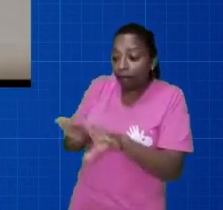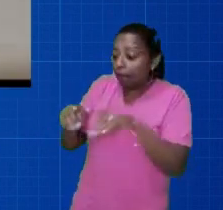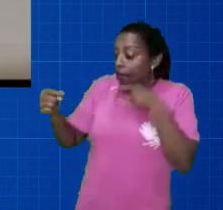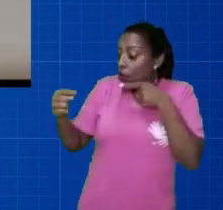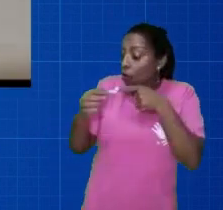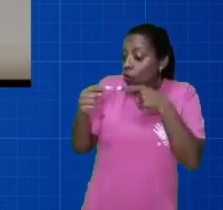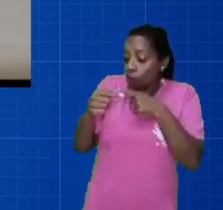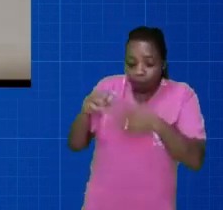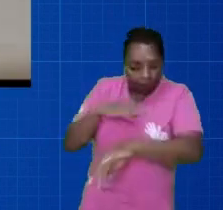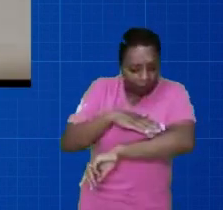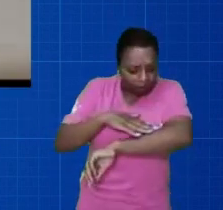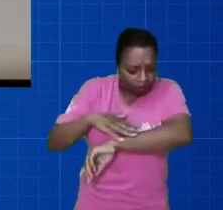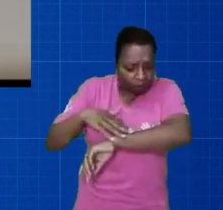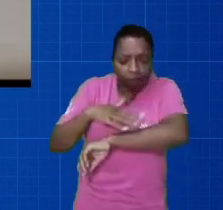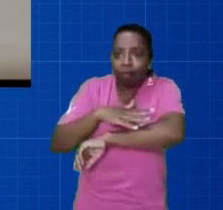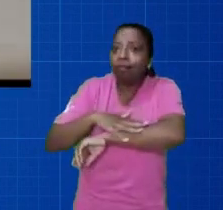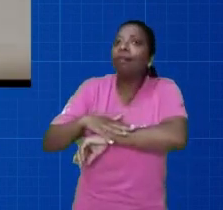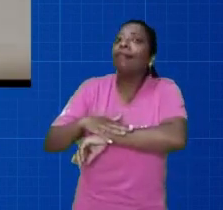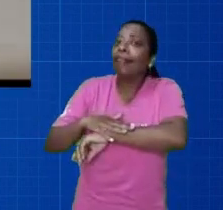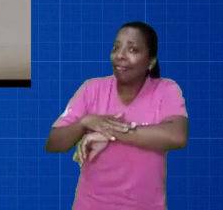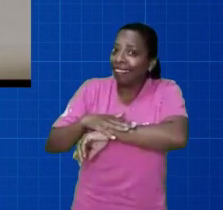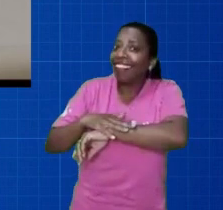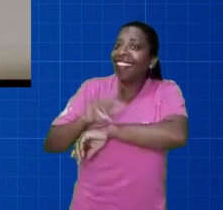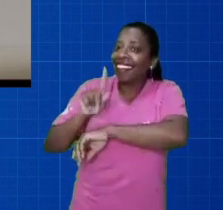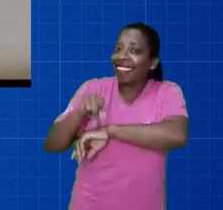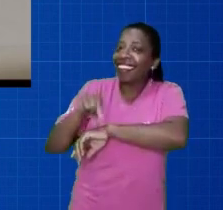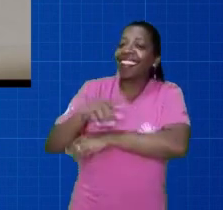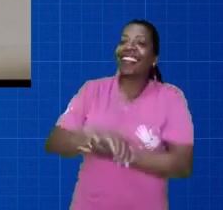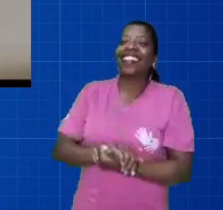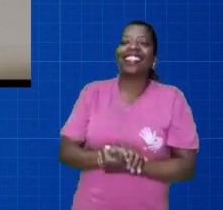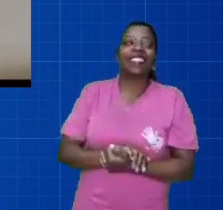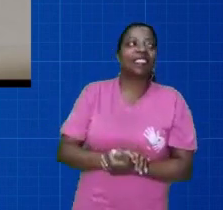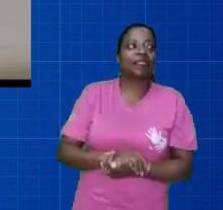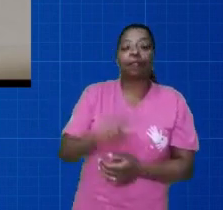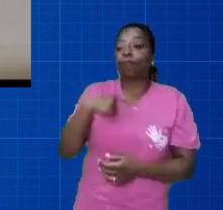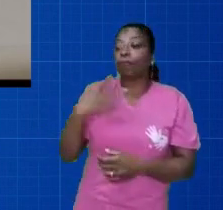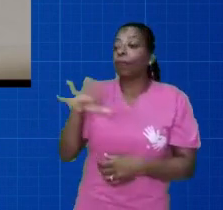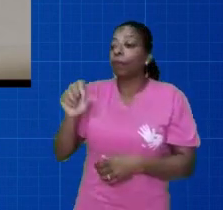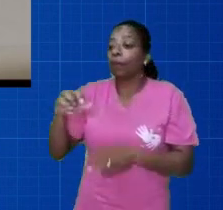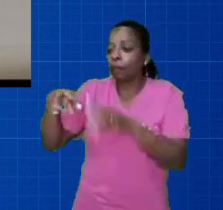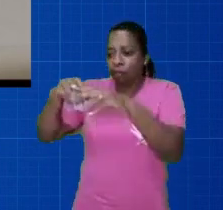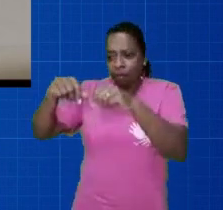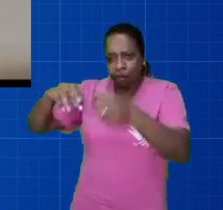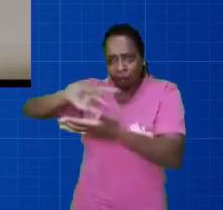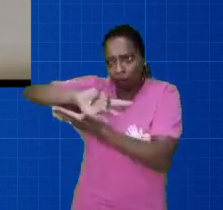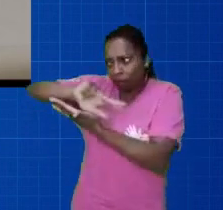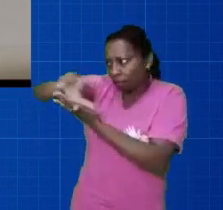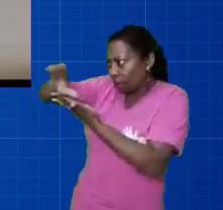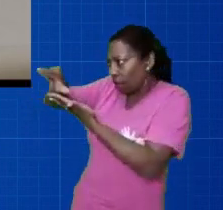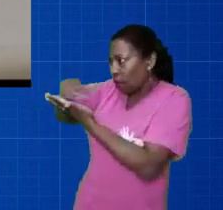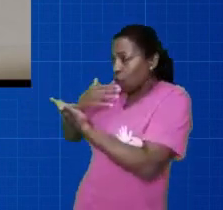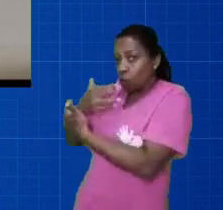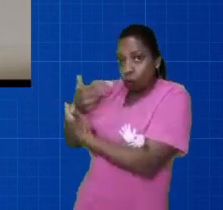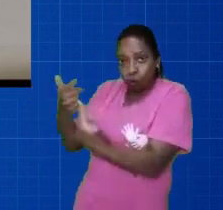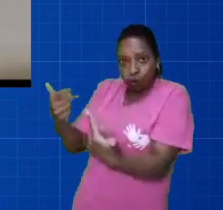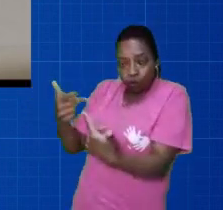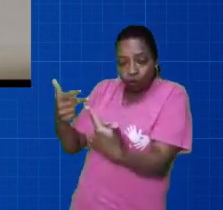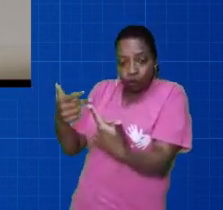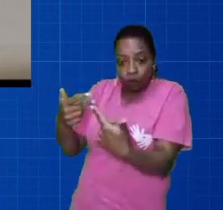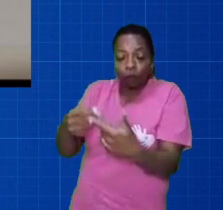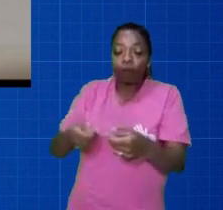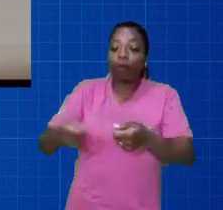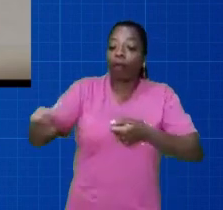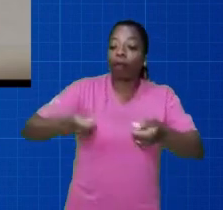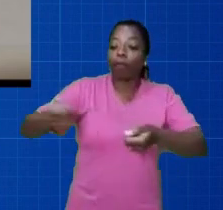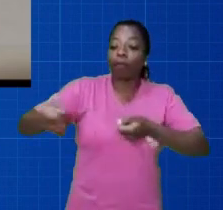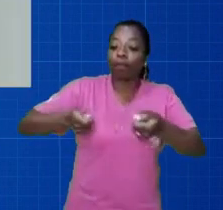tem a cor parecida com a nossa pele também. Então nós pegamos várias partes de terras de diferentes locais,